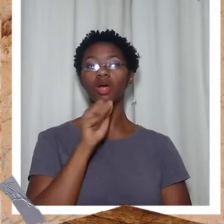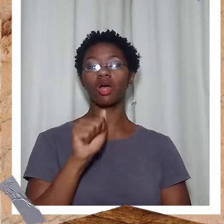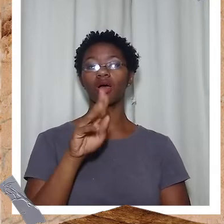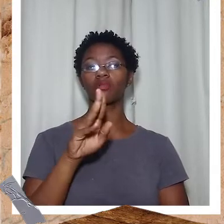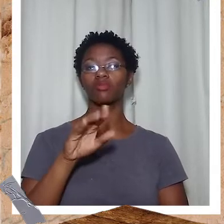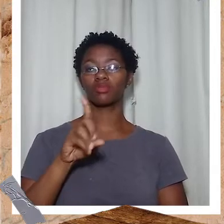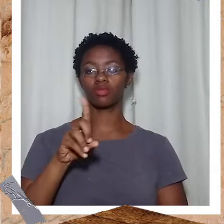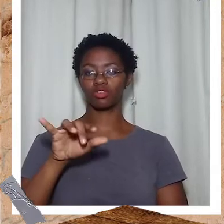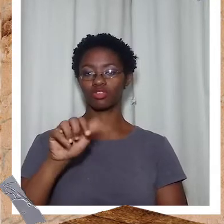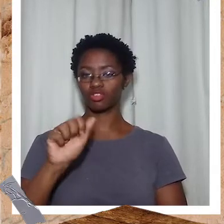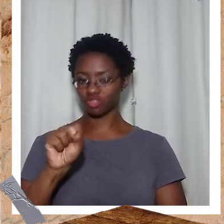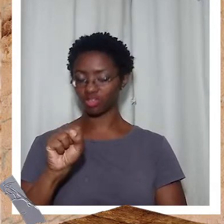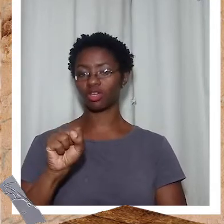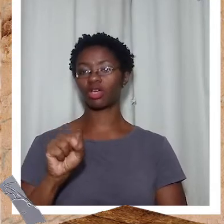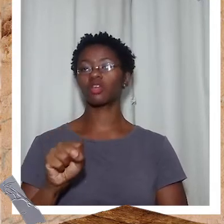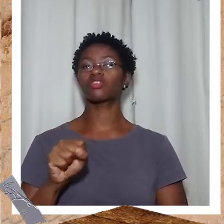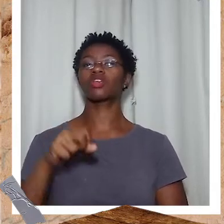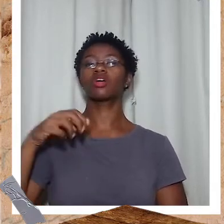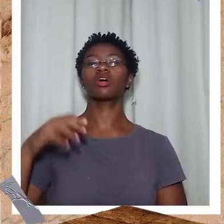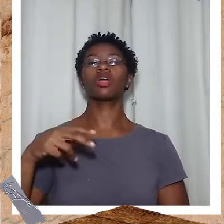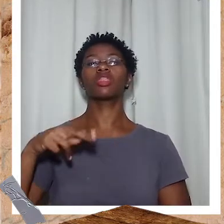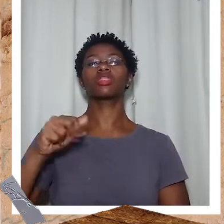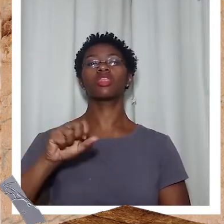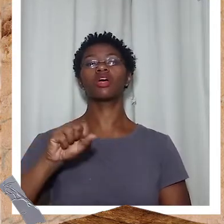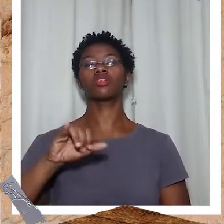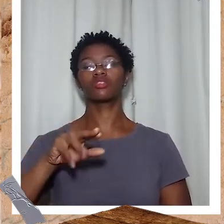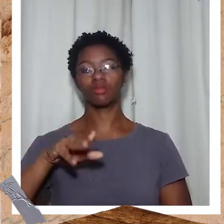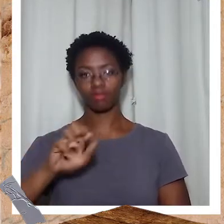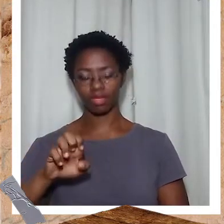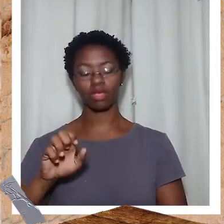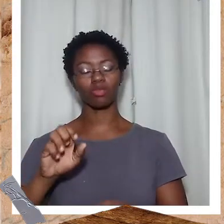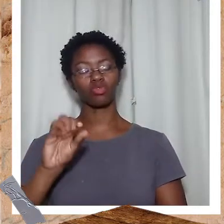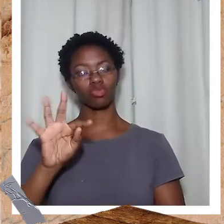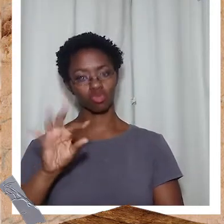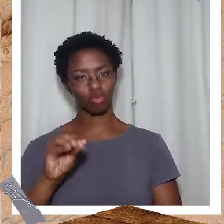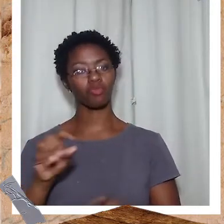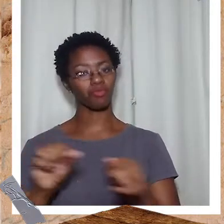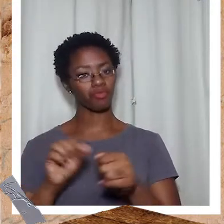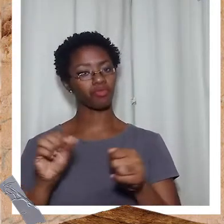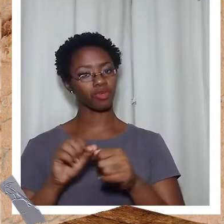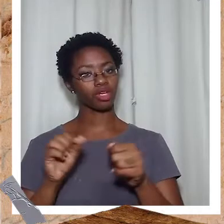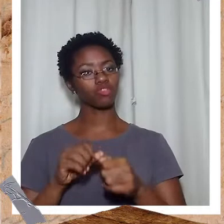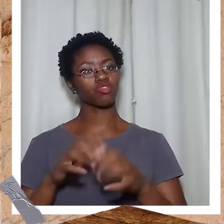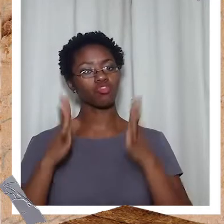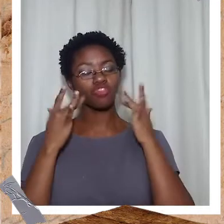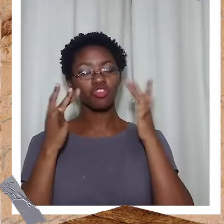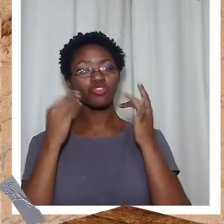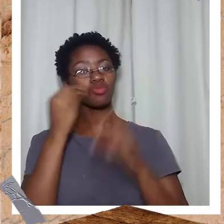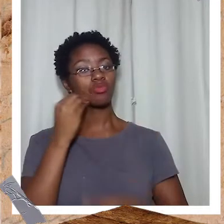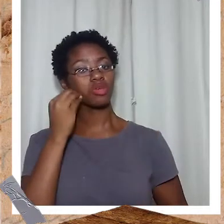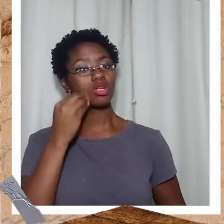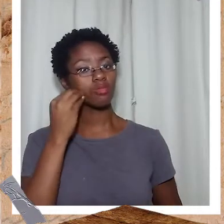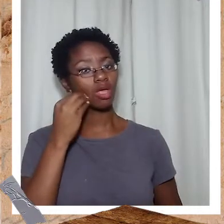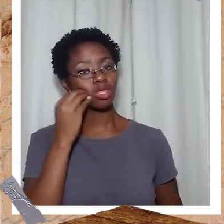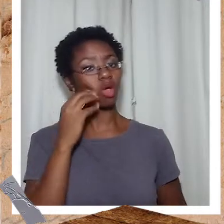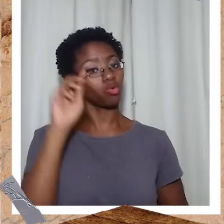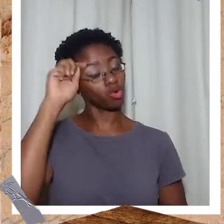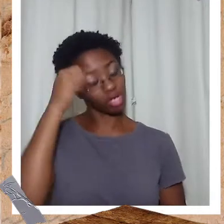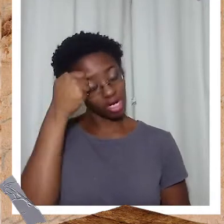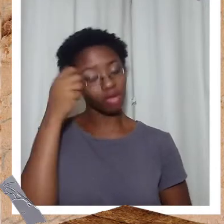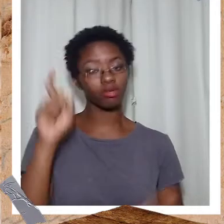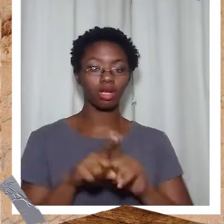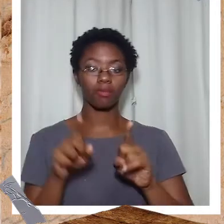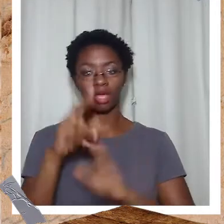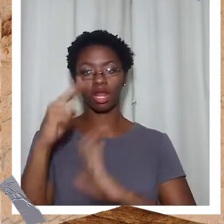Nascimento fez com o Teatro Experimental do Negro, também lendo os textos do Abdias, a gente